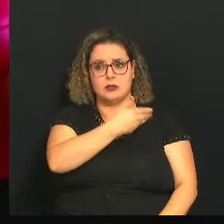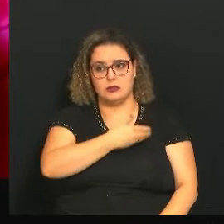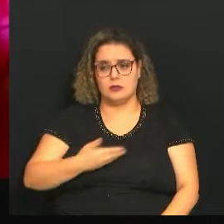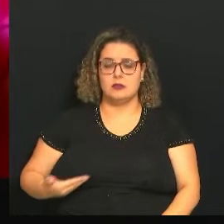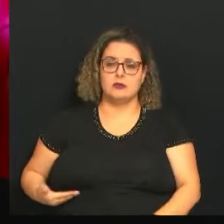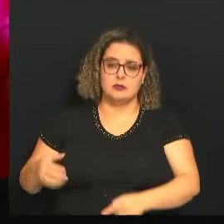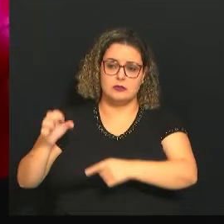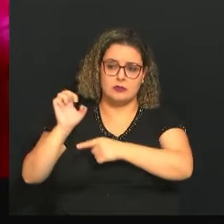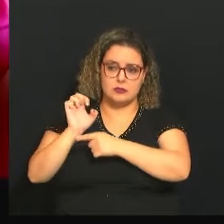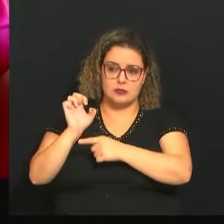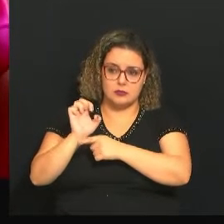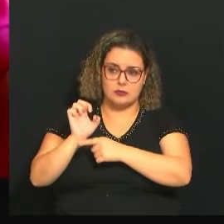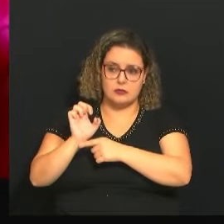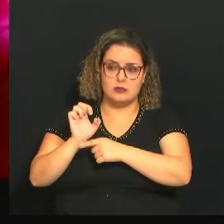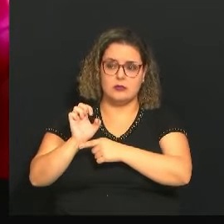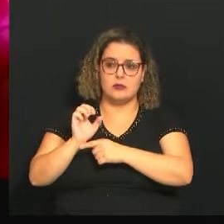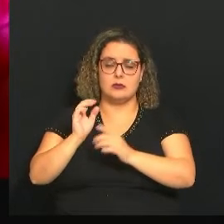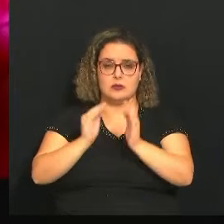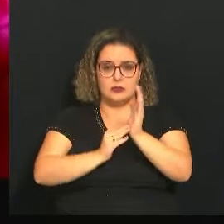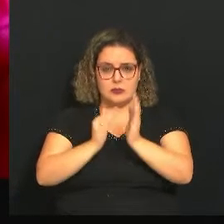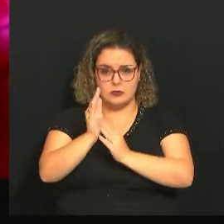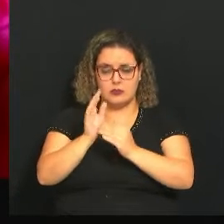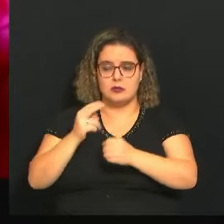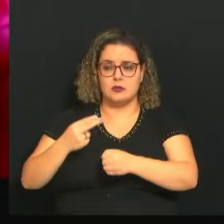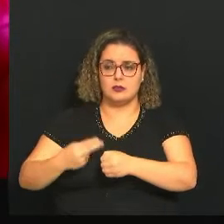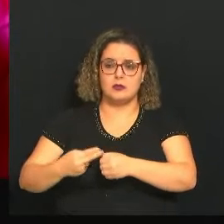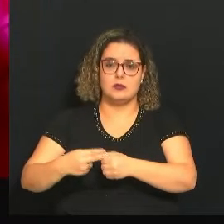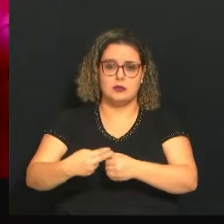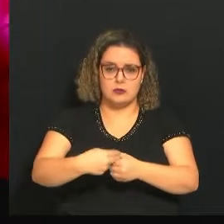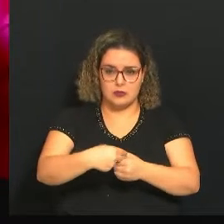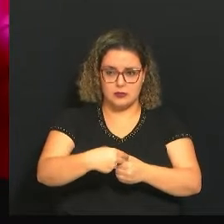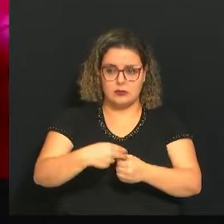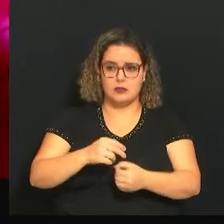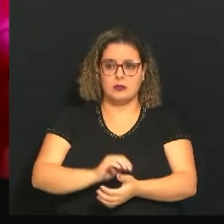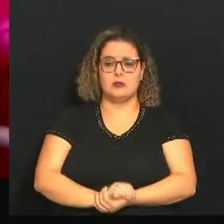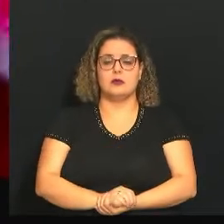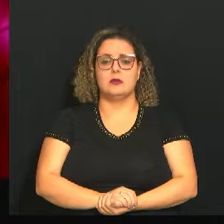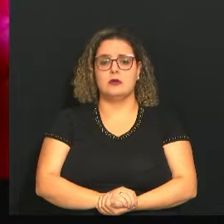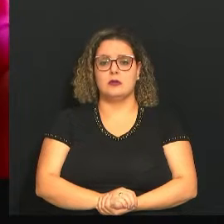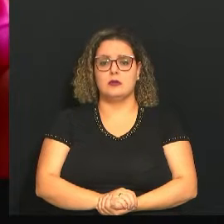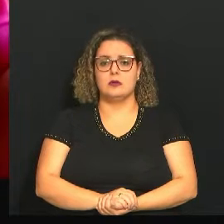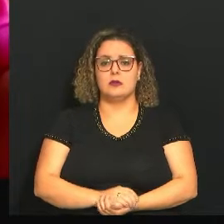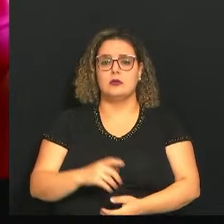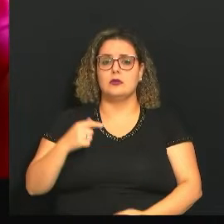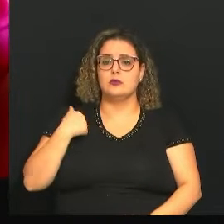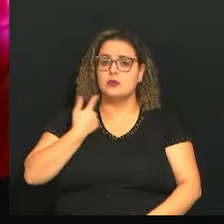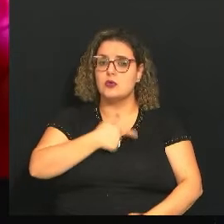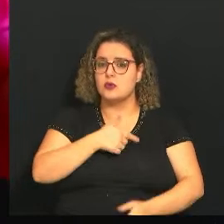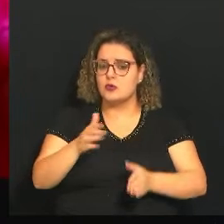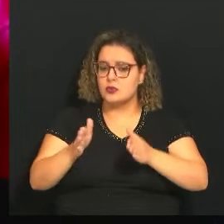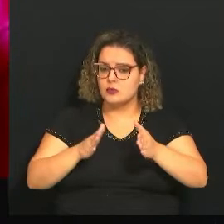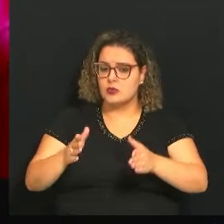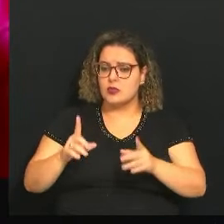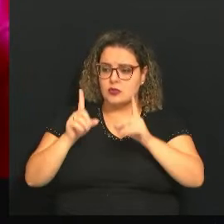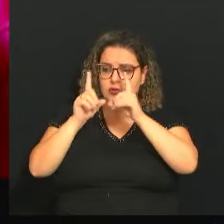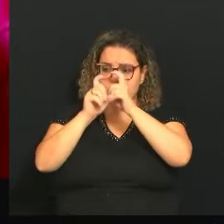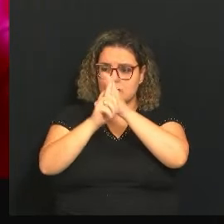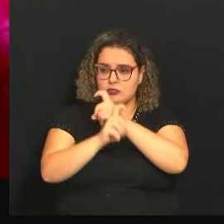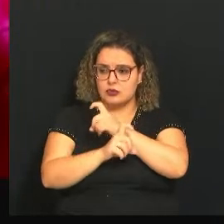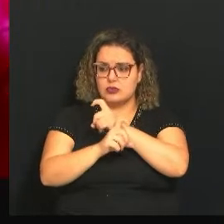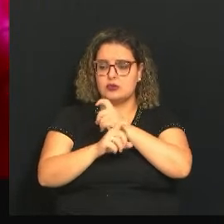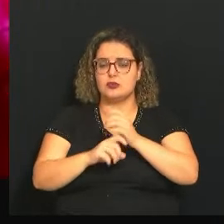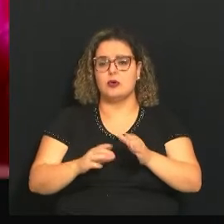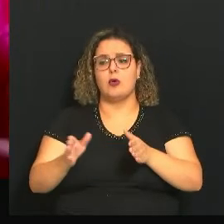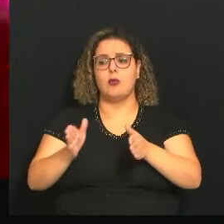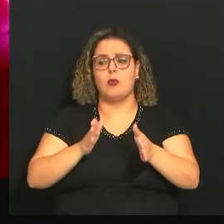funcionário concursado da Unicamp, né? Então, acho que nós estamos passando um período muito difícil, é um